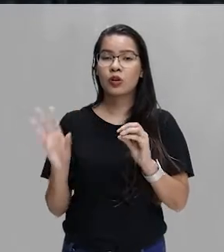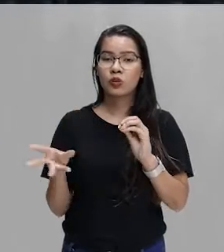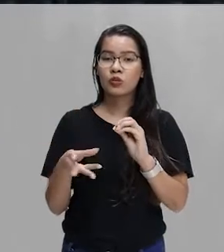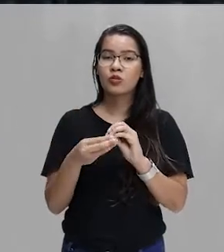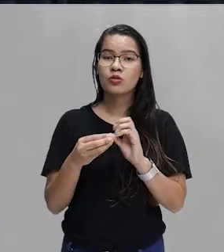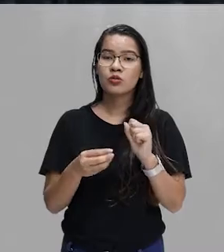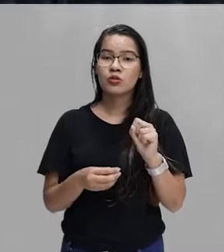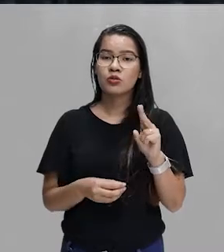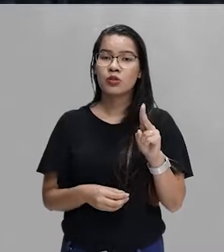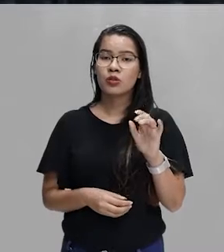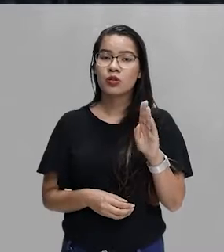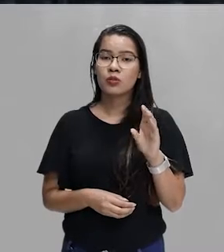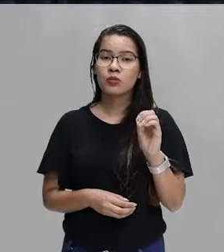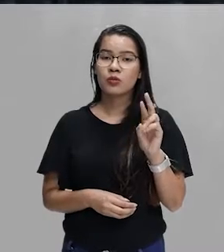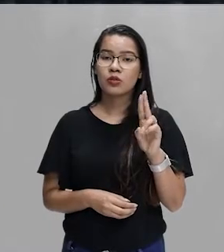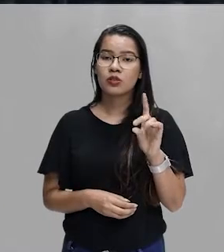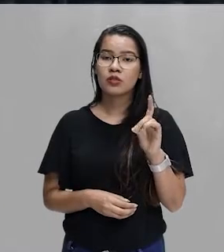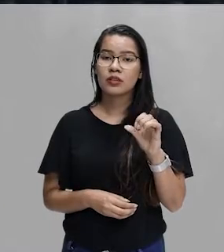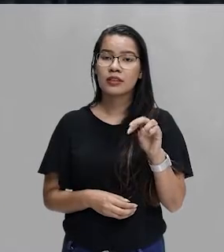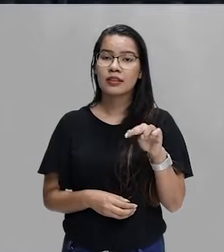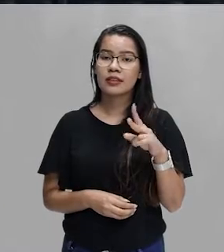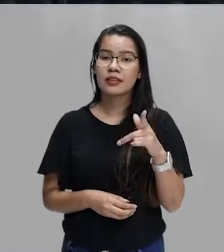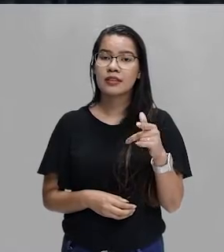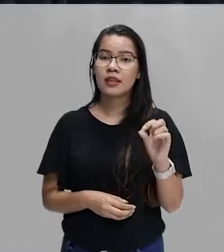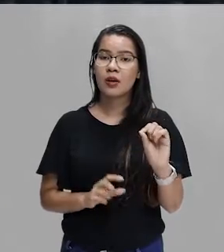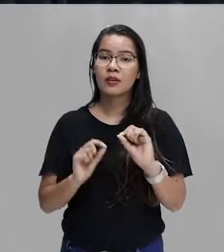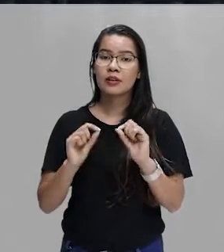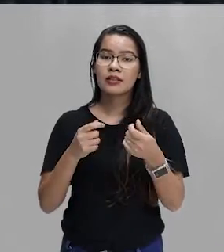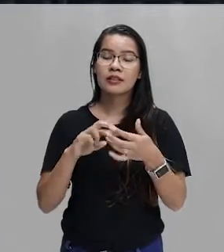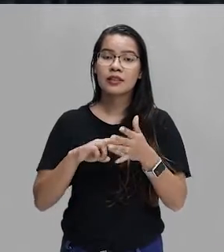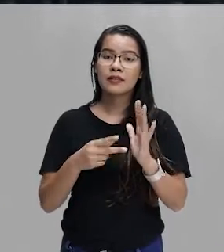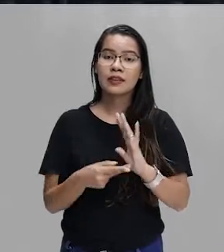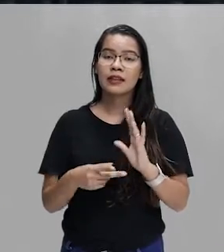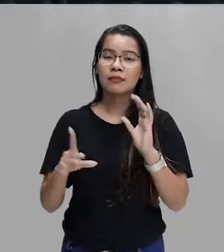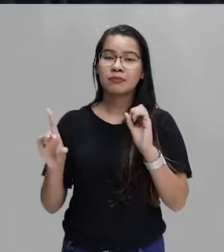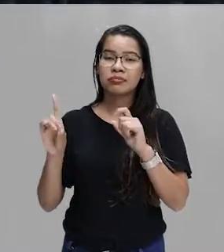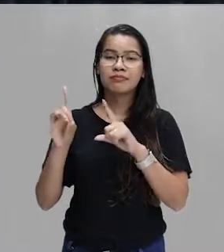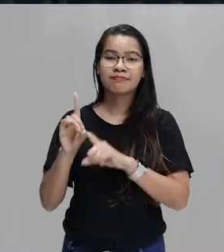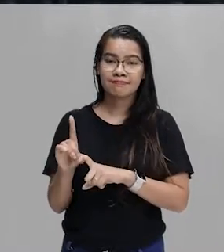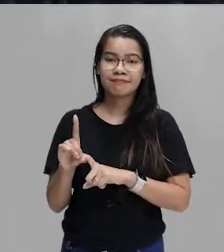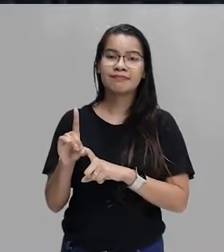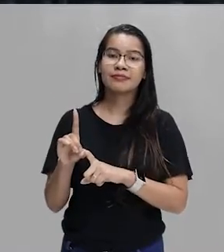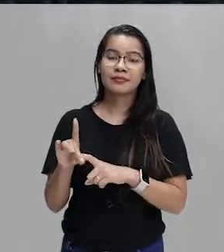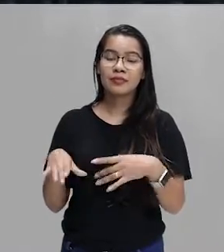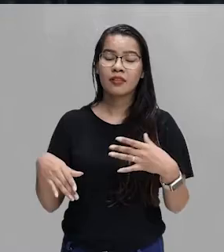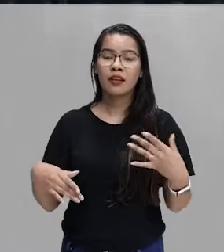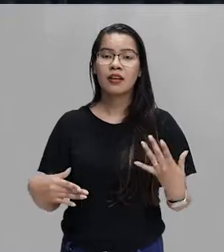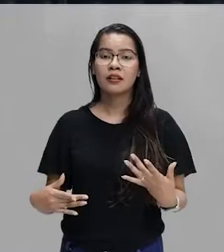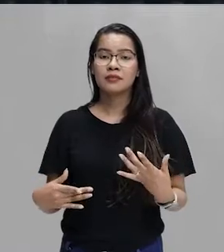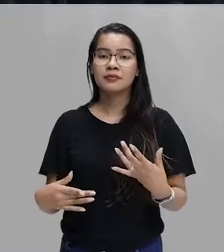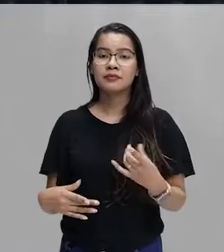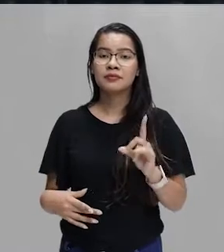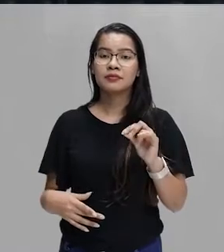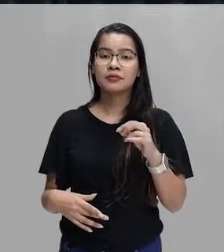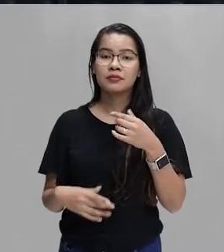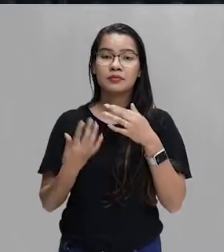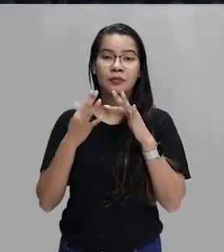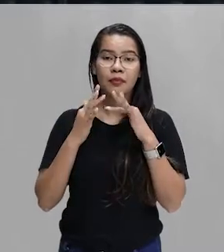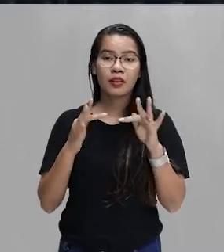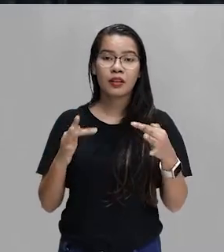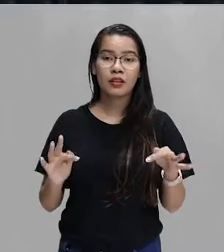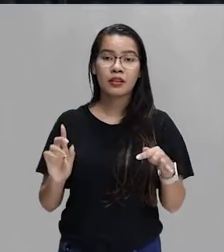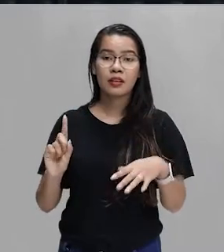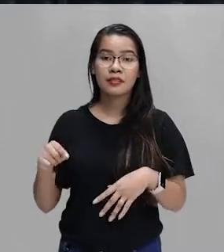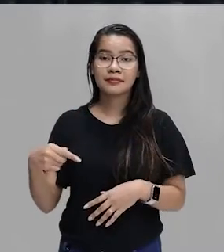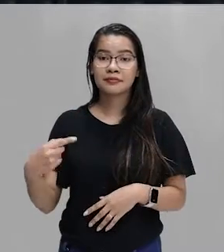Subordinar significa depender, estar subordinado a algo ou alguém. No caso, uma oração subordinada